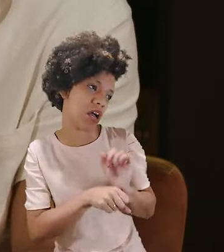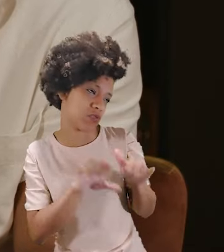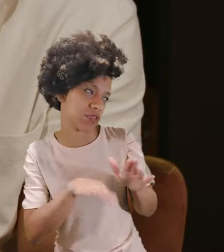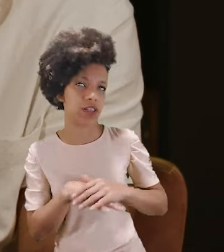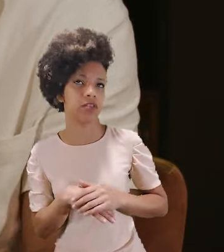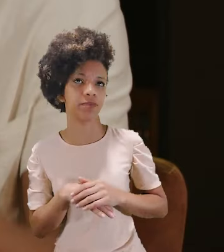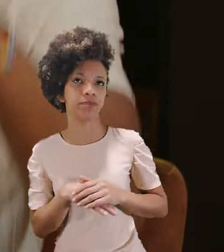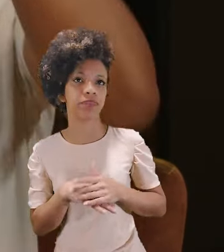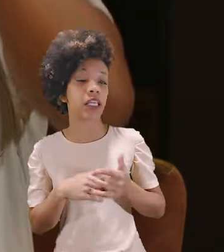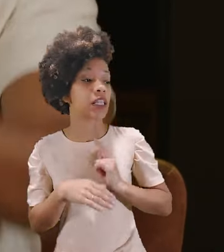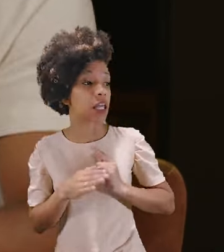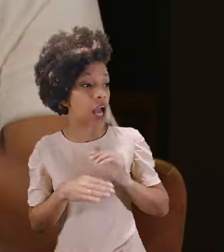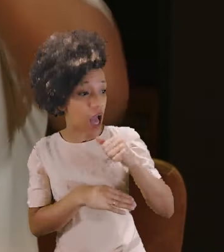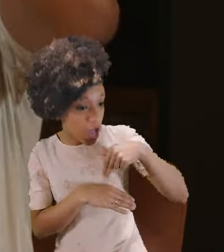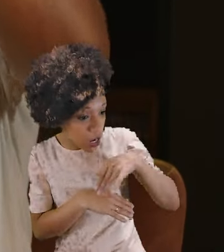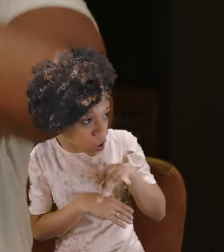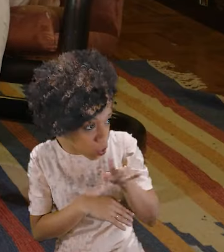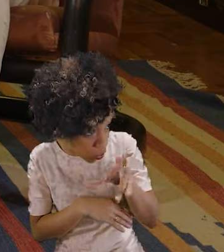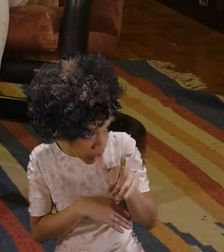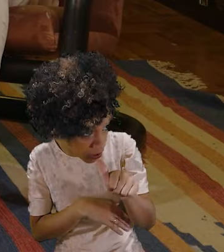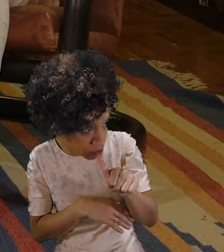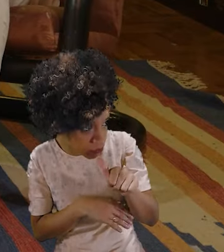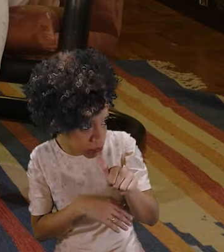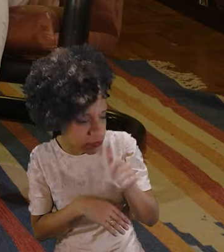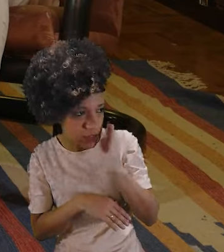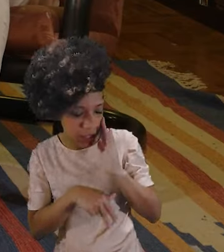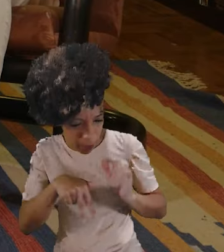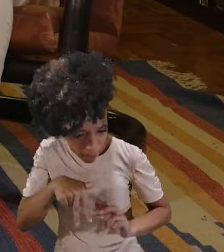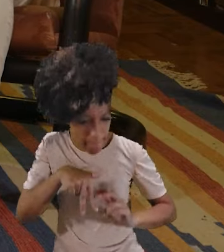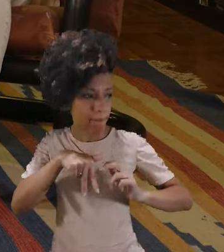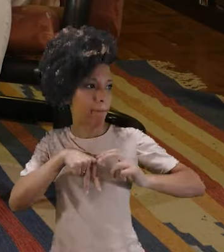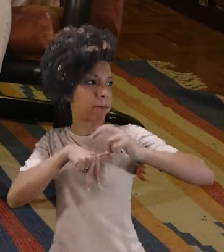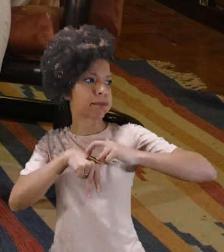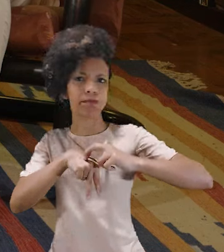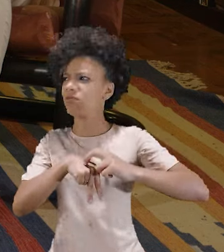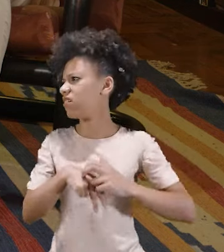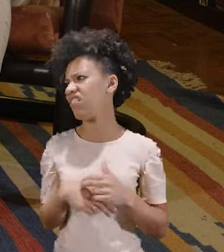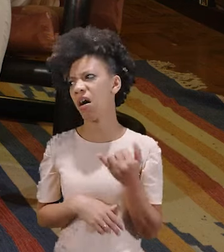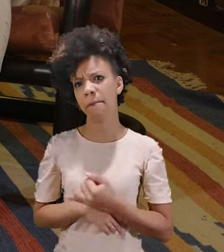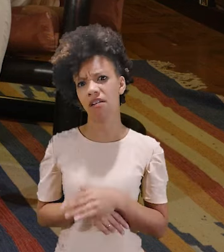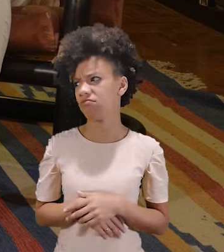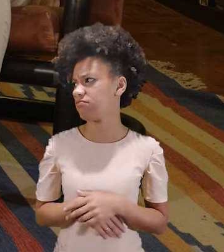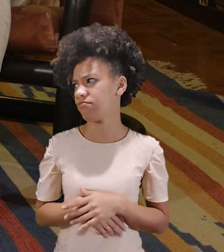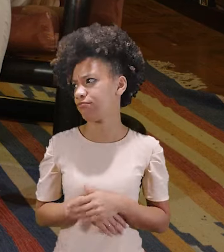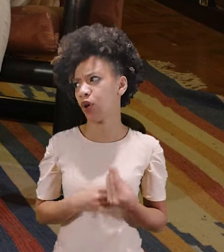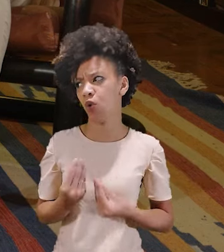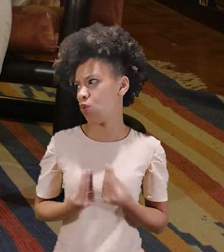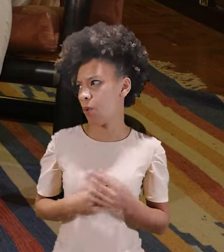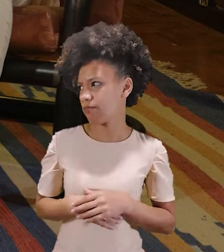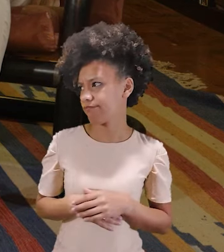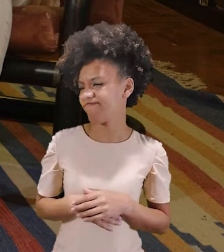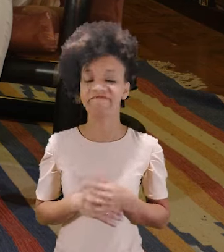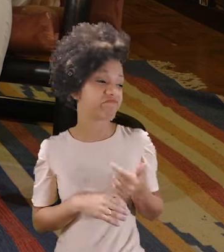parada ele tá parado eu quero sobe pela cura os melhores imagina tu ver a Vai dar vai dar nada não tem que fazer né